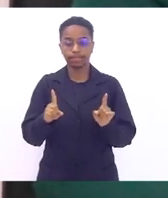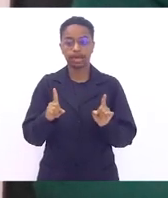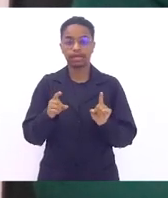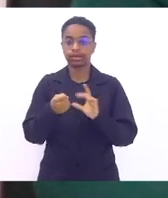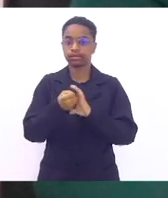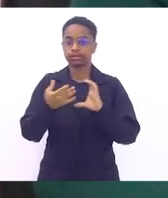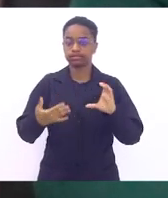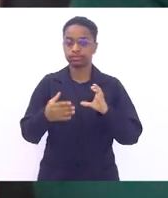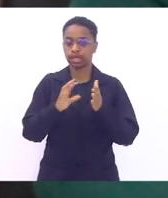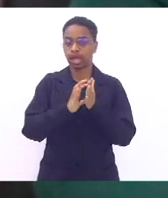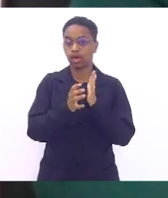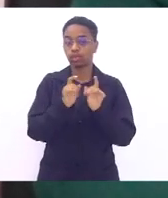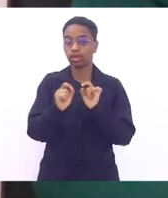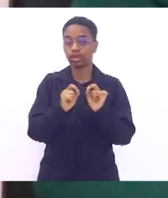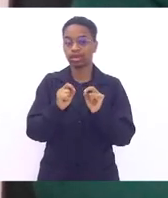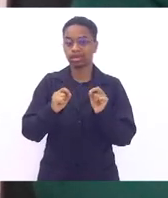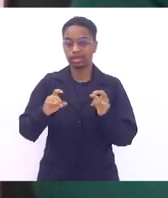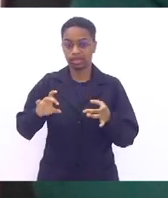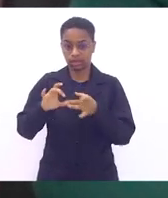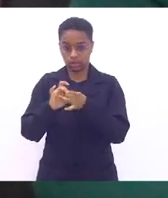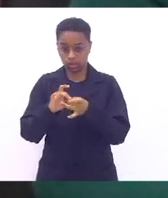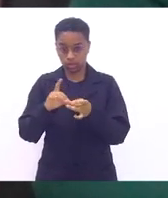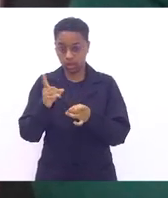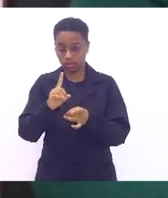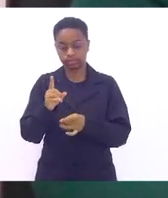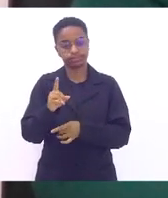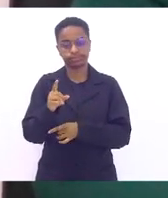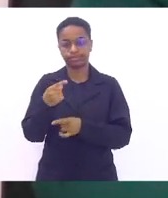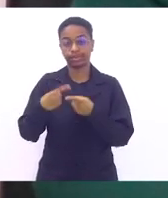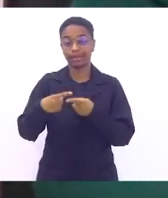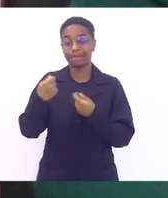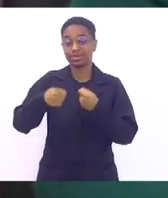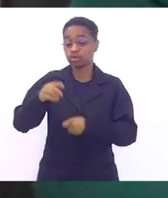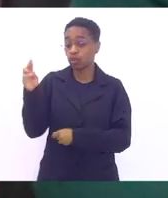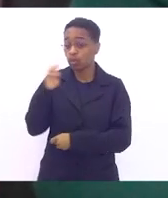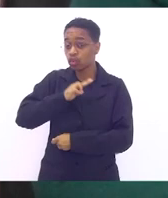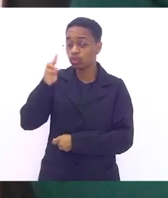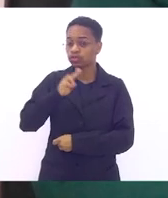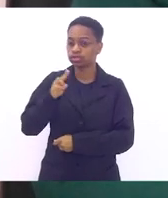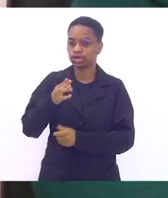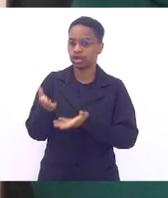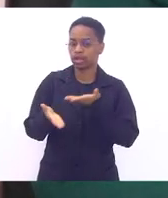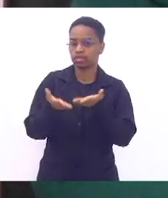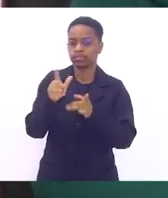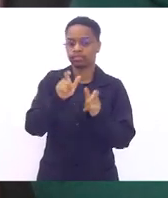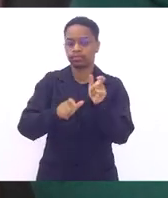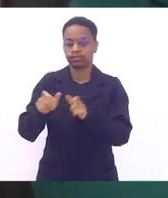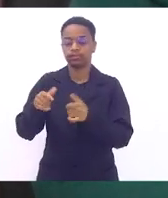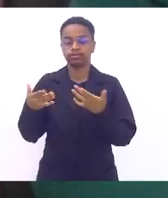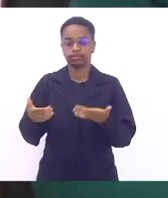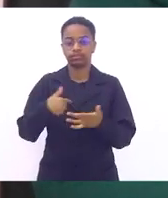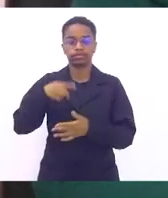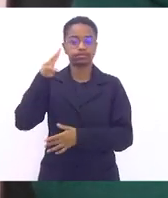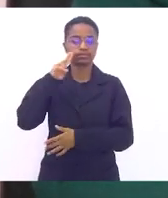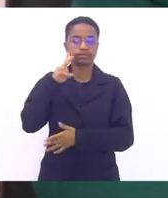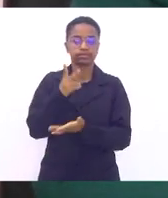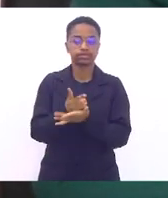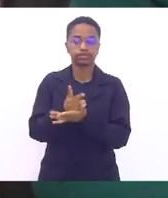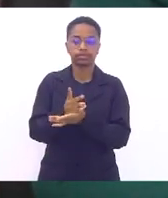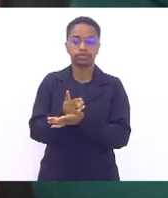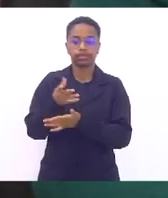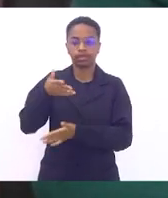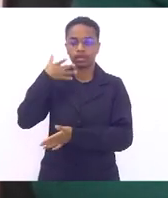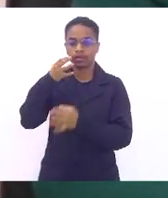AIDS não está presente na tuberculose, que é o senso de urgência. E eu gostaria de resgatar sempre as palavras do Betinho,